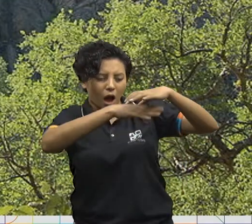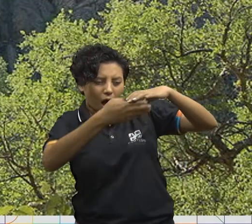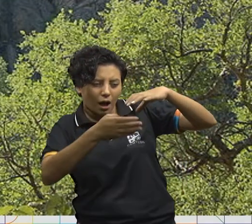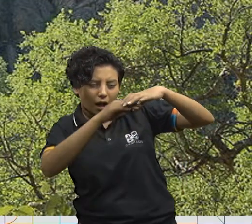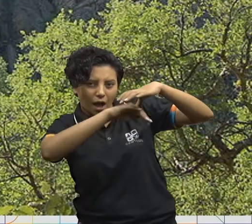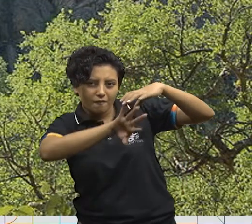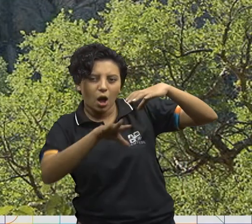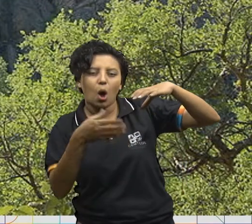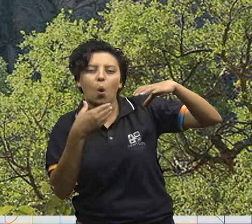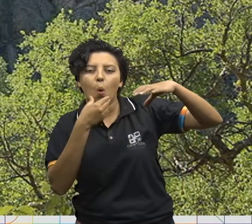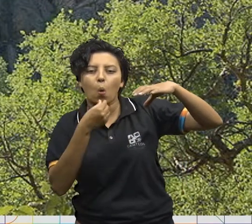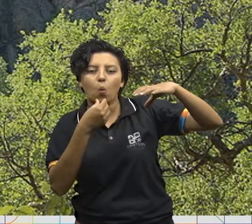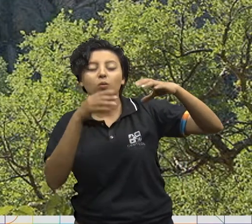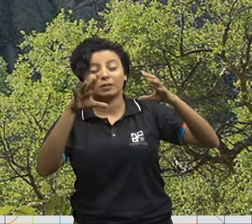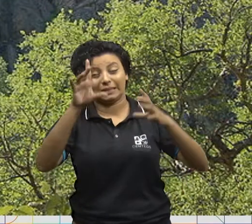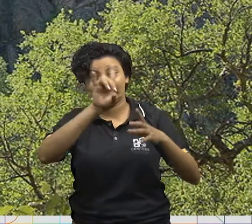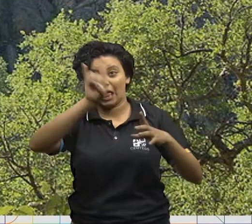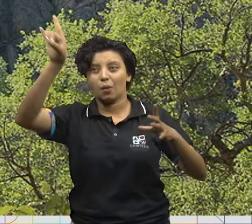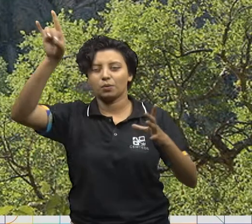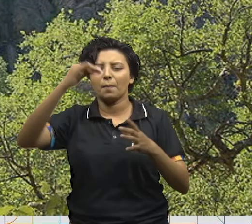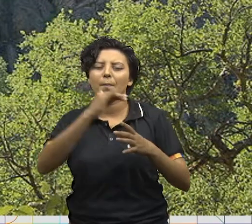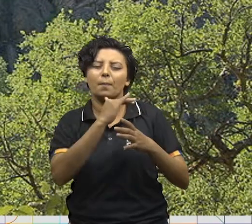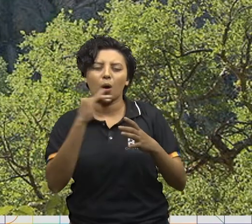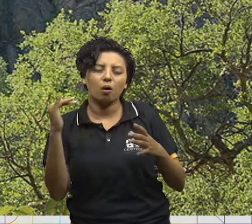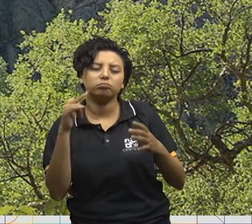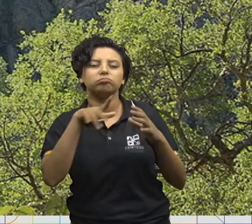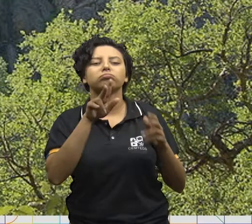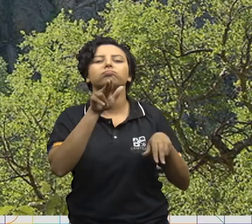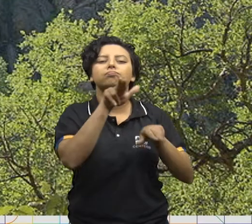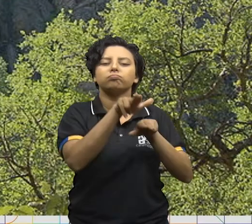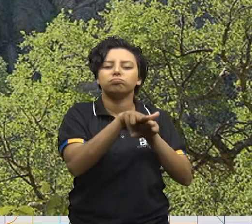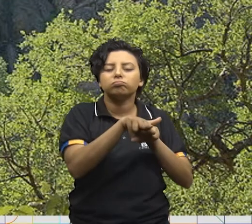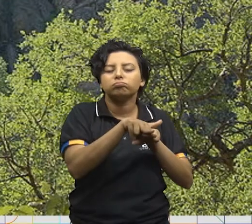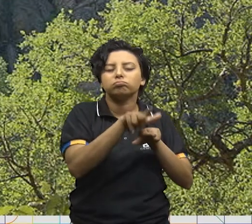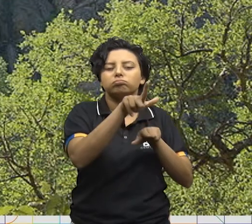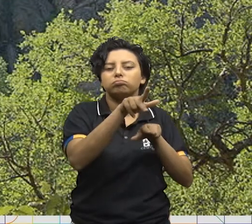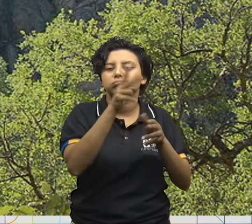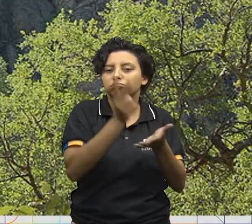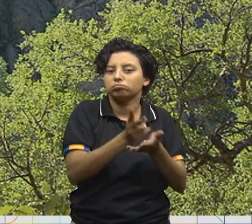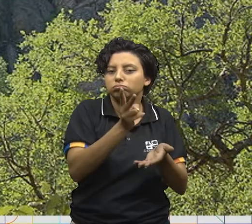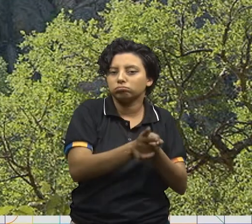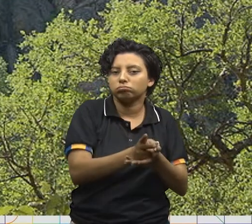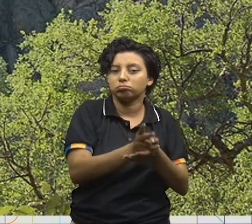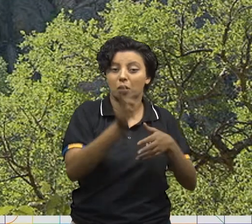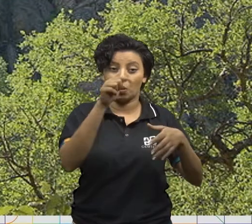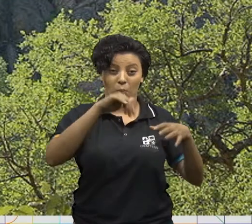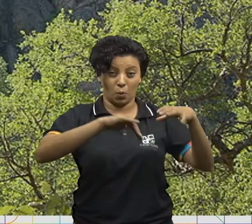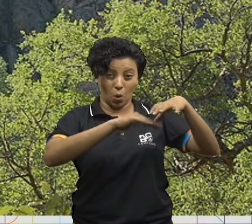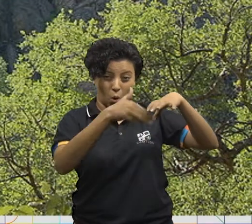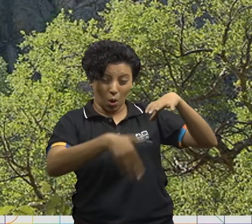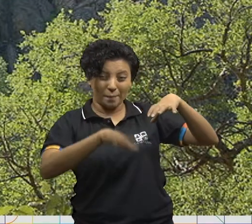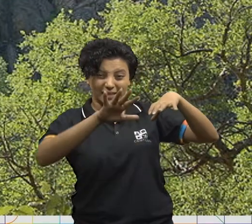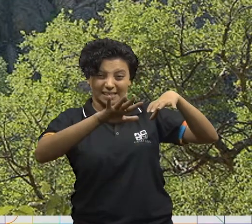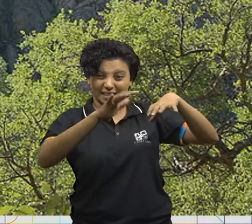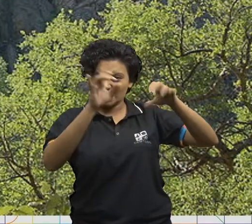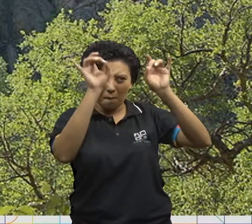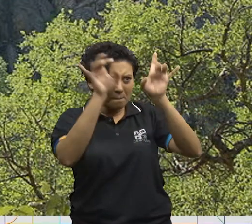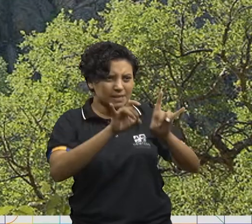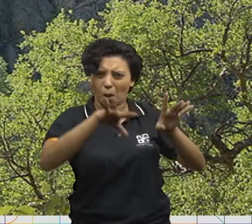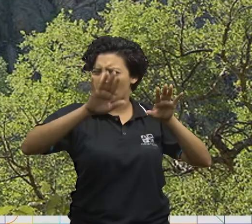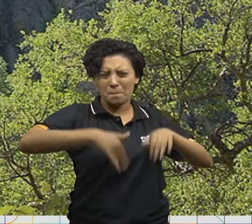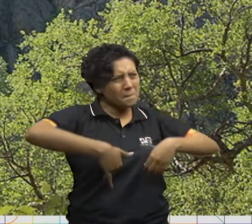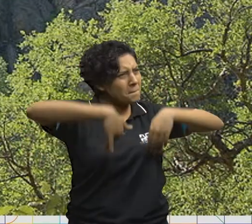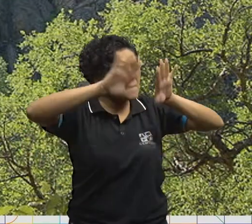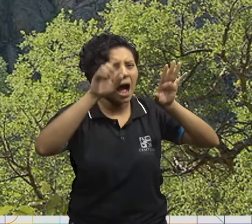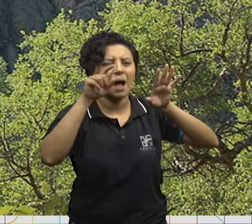falecidos descansam eternamente. Dizem que o local mais sagrado fica próximo à colina masculina. Nesse